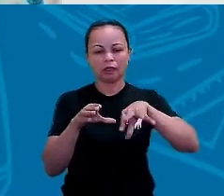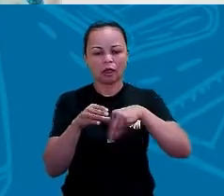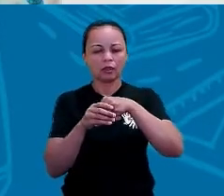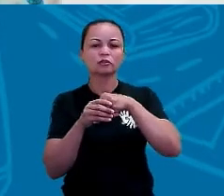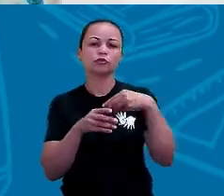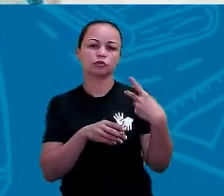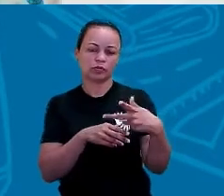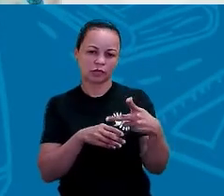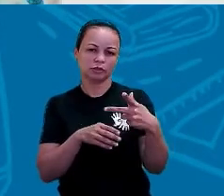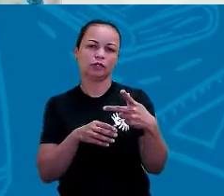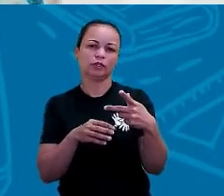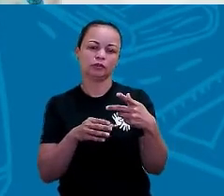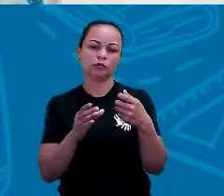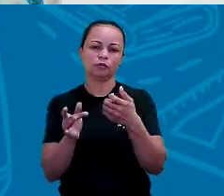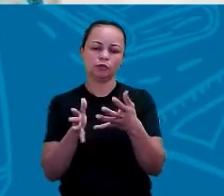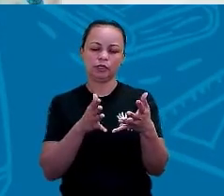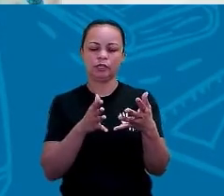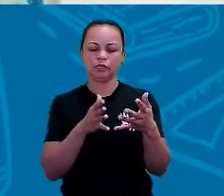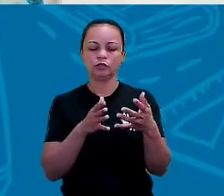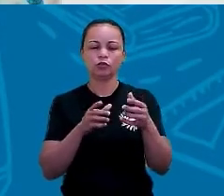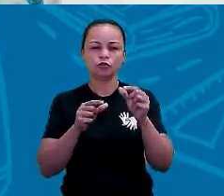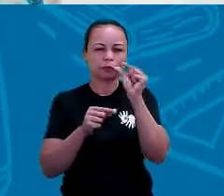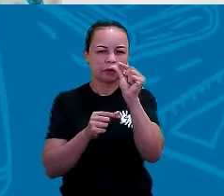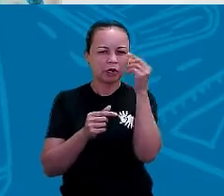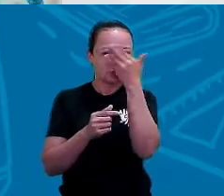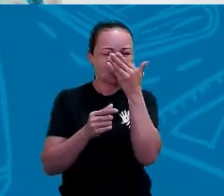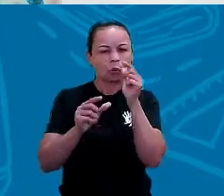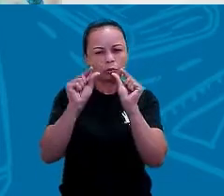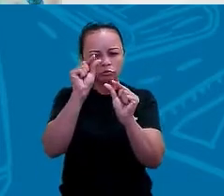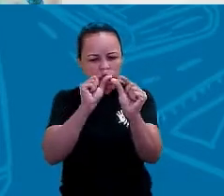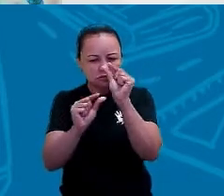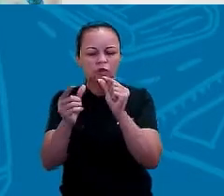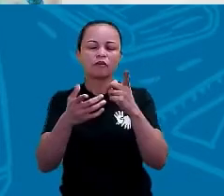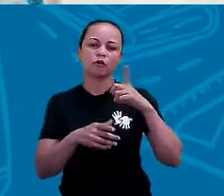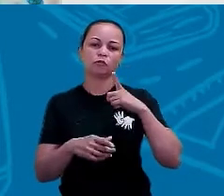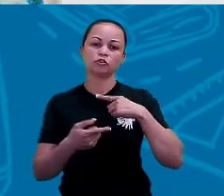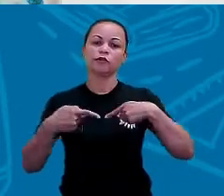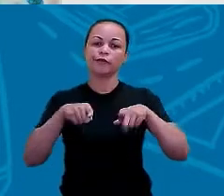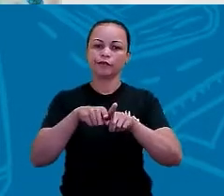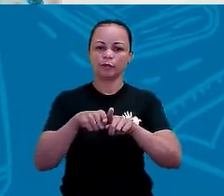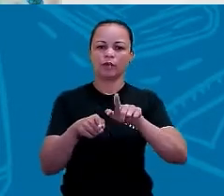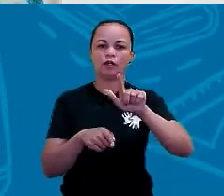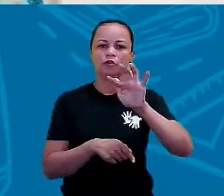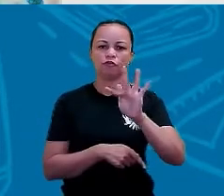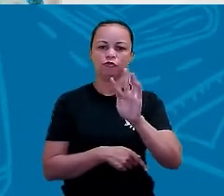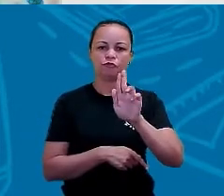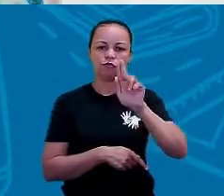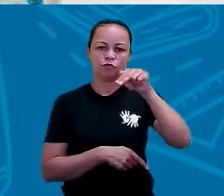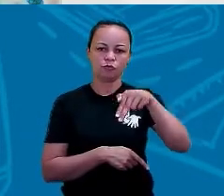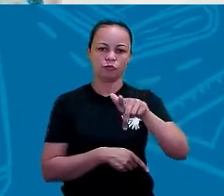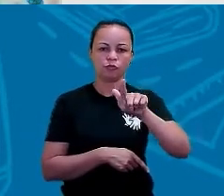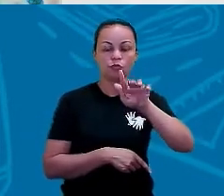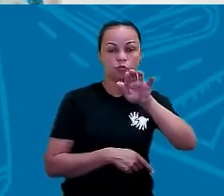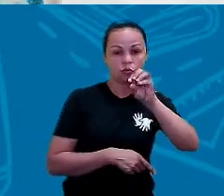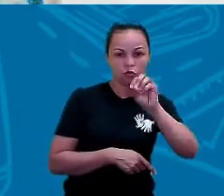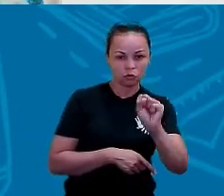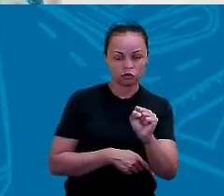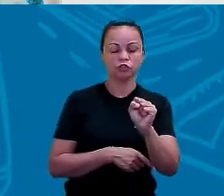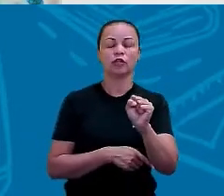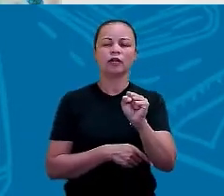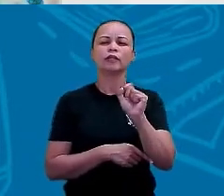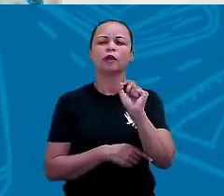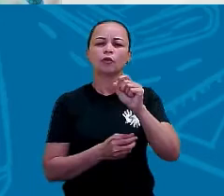principais categorias de micro-organismos que eu trouxe aqui para vocês hoje, nós temos a categoria dos fungos. Os fungos também